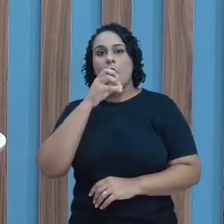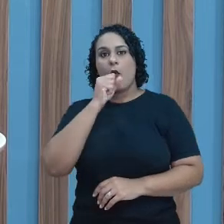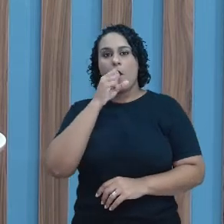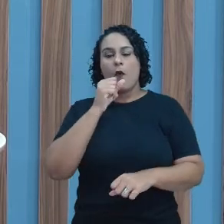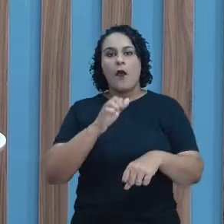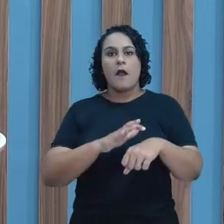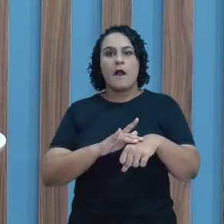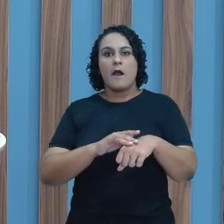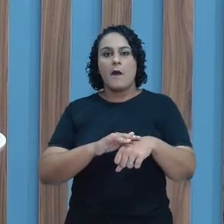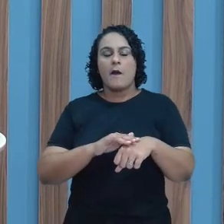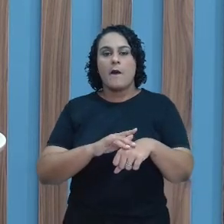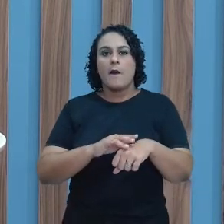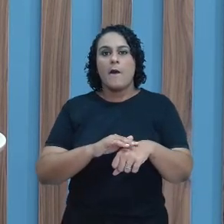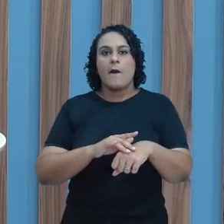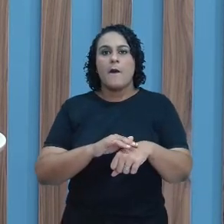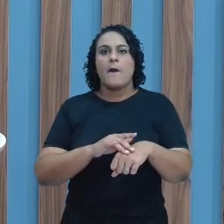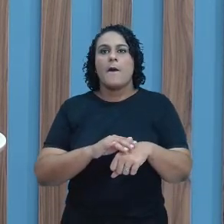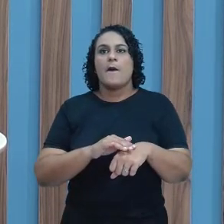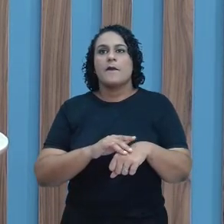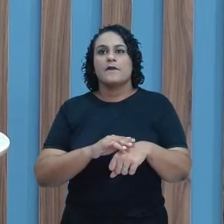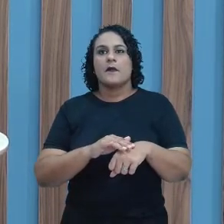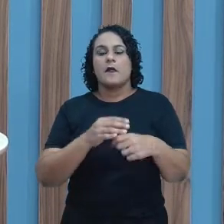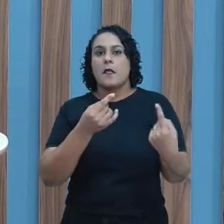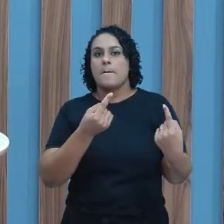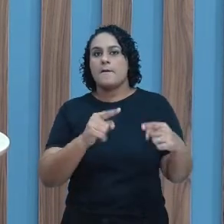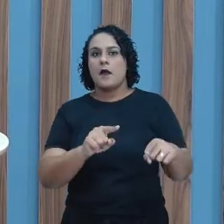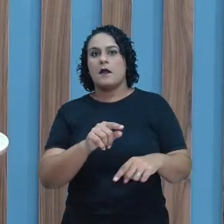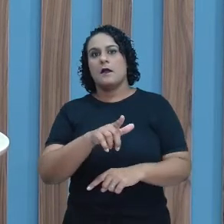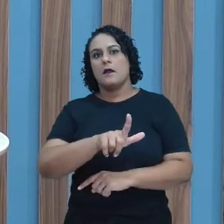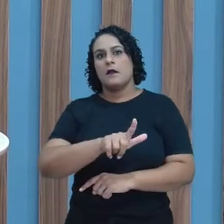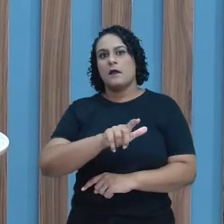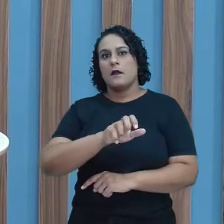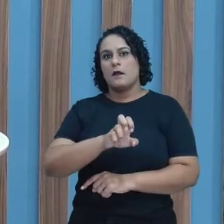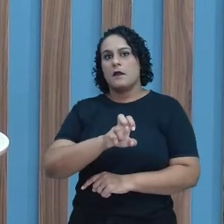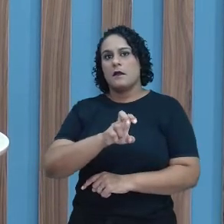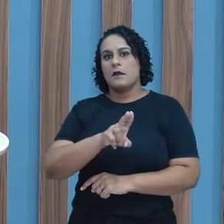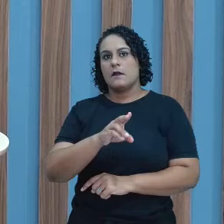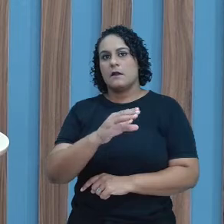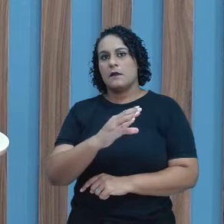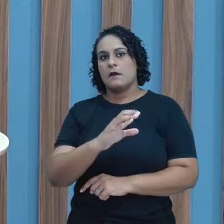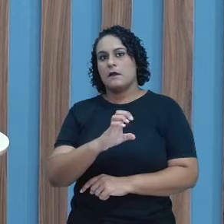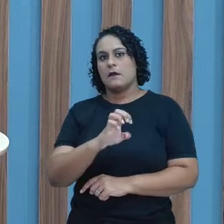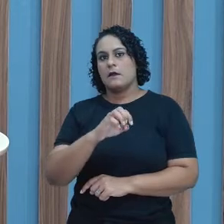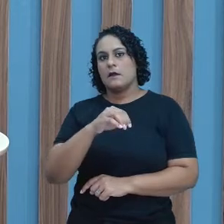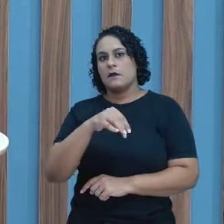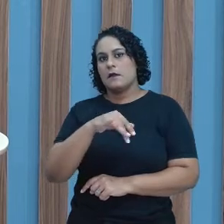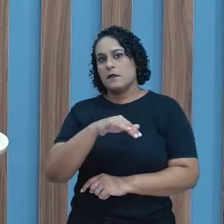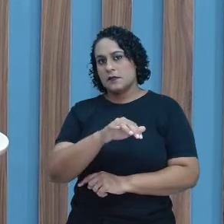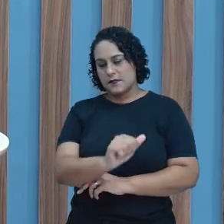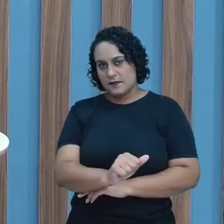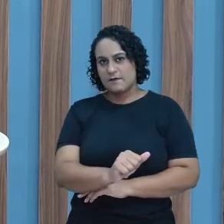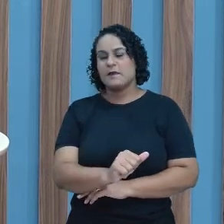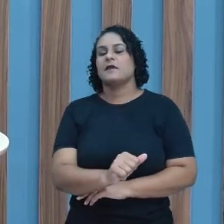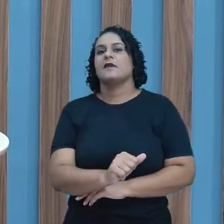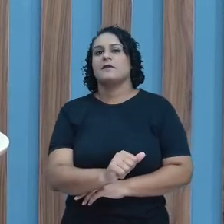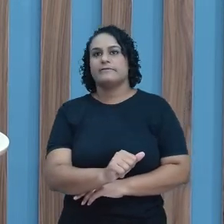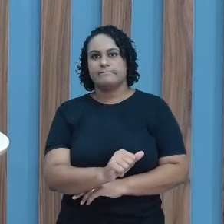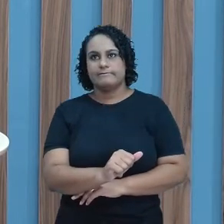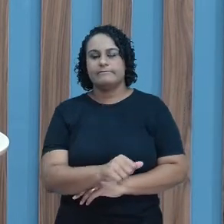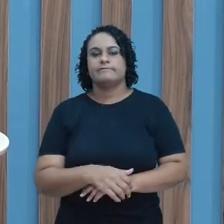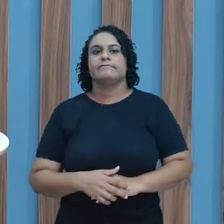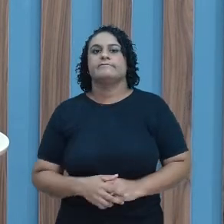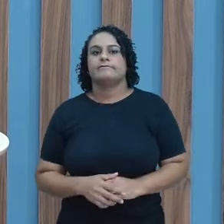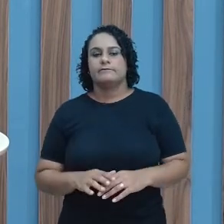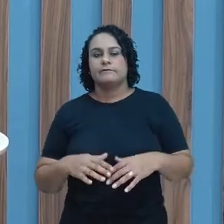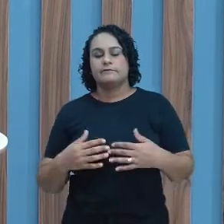Um mal muito sério, que vai aí a questão dos nossos glóbulos brancos, que começam a fazer um trabalho errado dentro do nosso